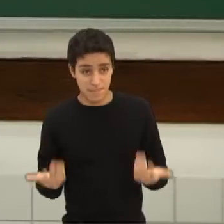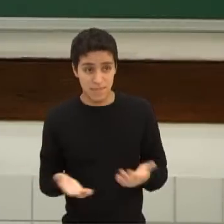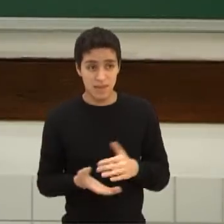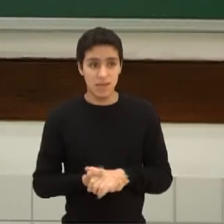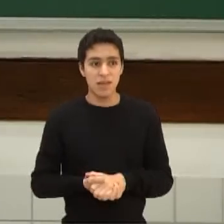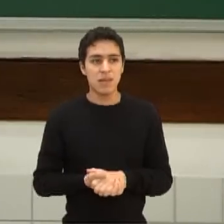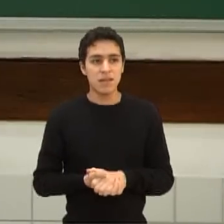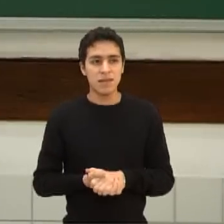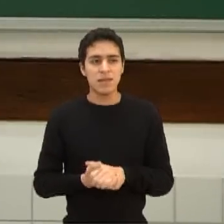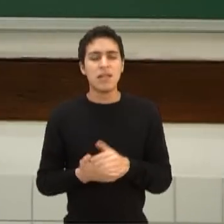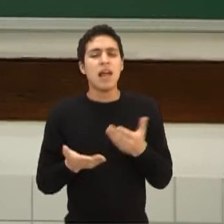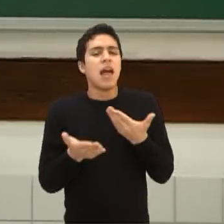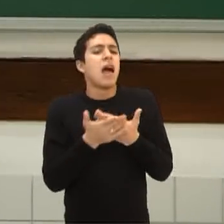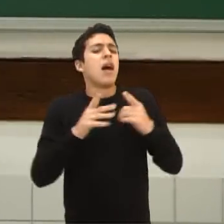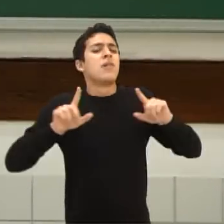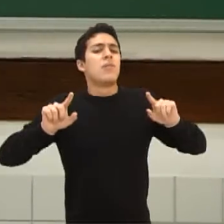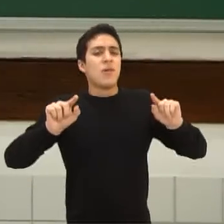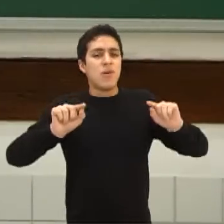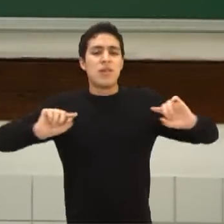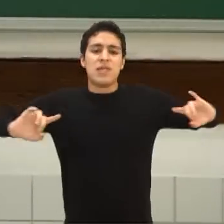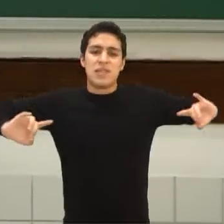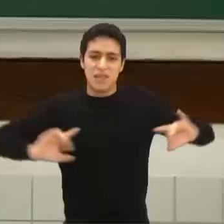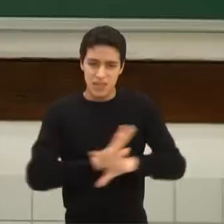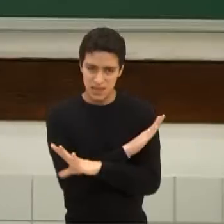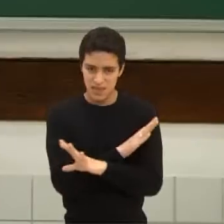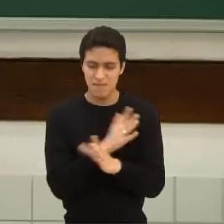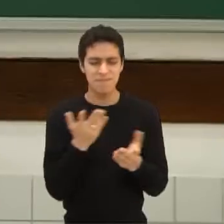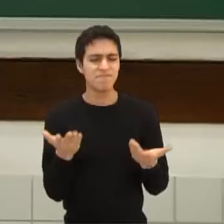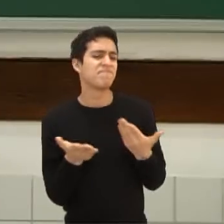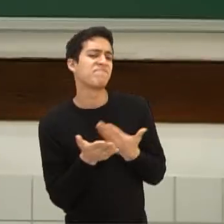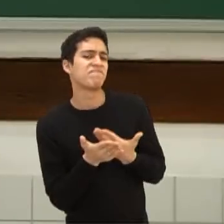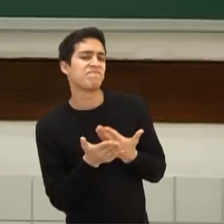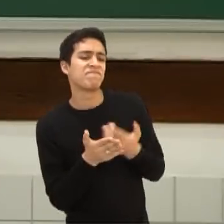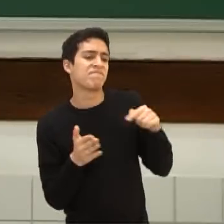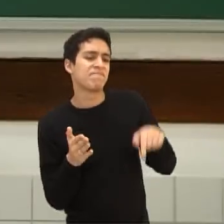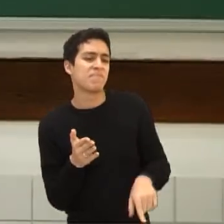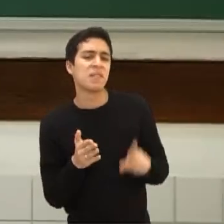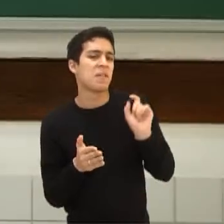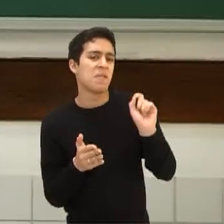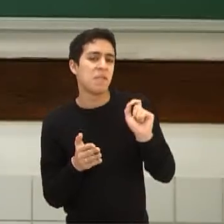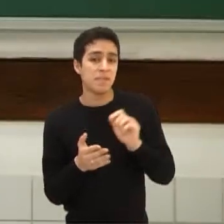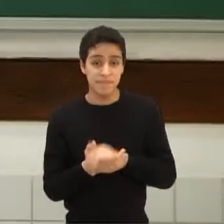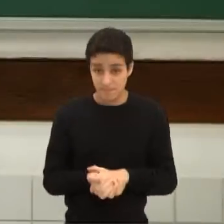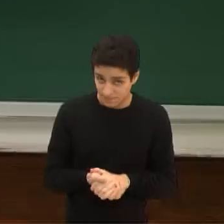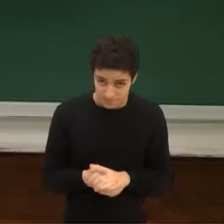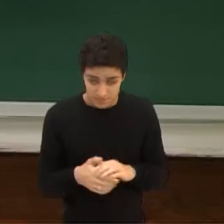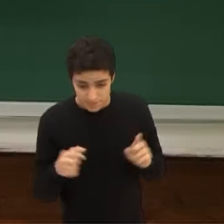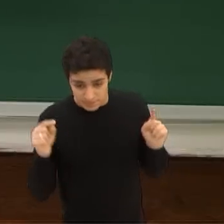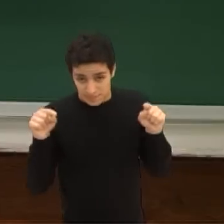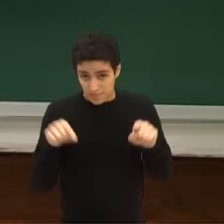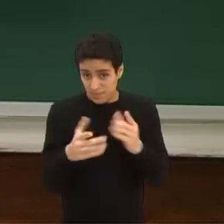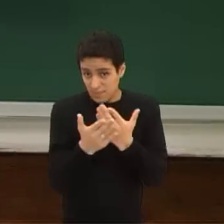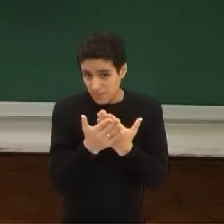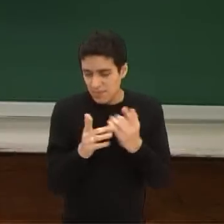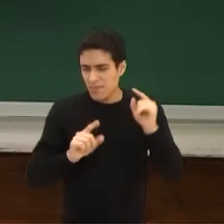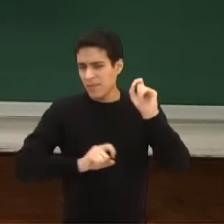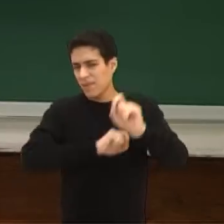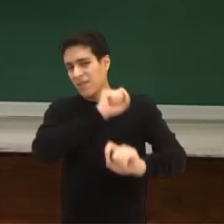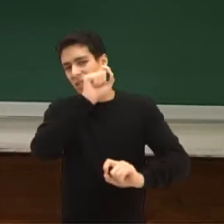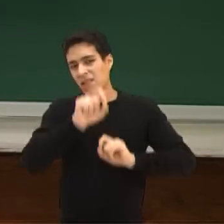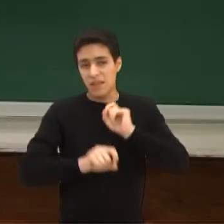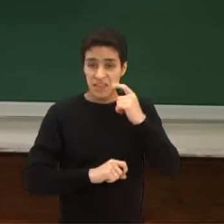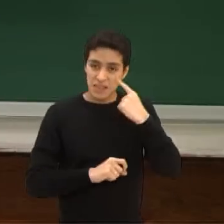Então, nesta aula, nós ficamos por aqui. O que nós vimos nesta aula, prof? Nesta aula, nós